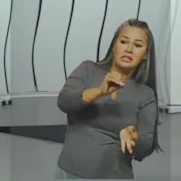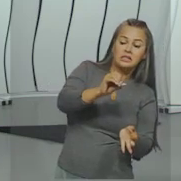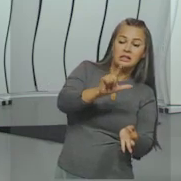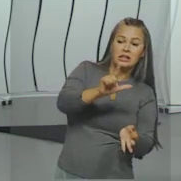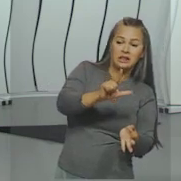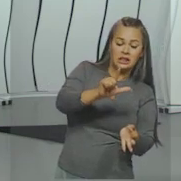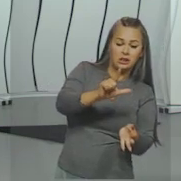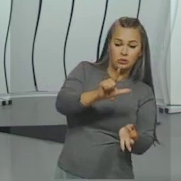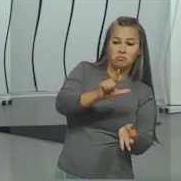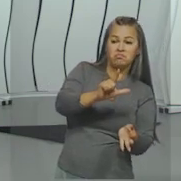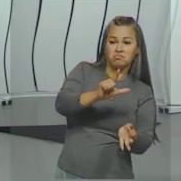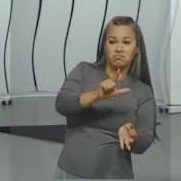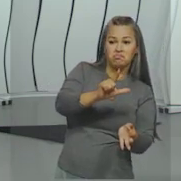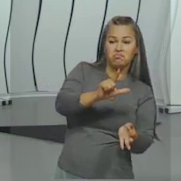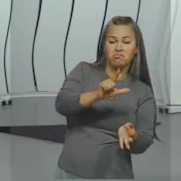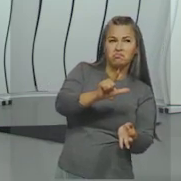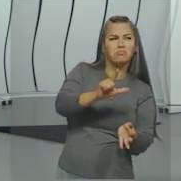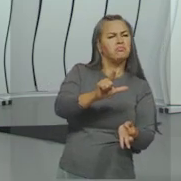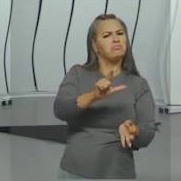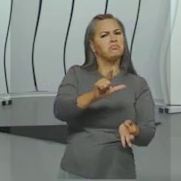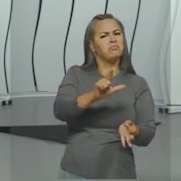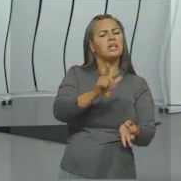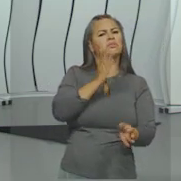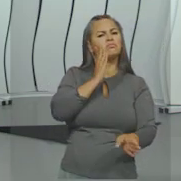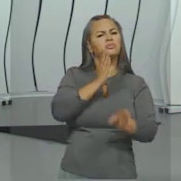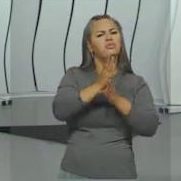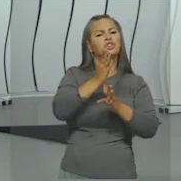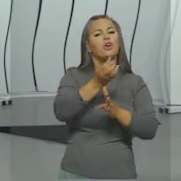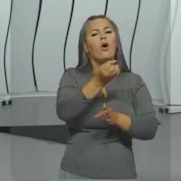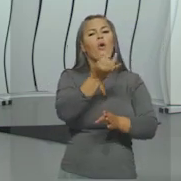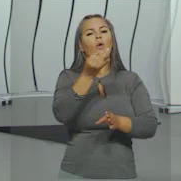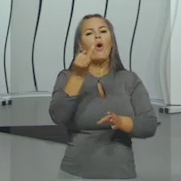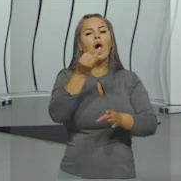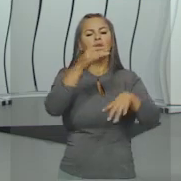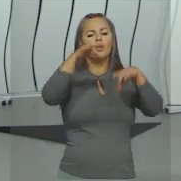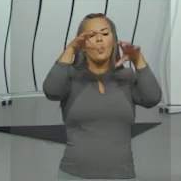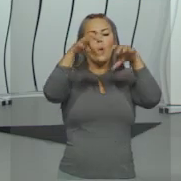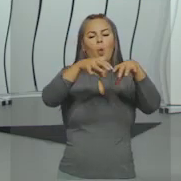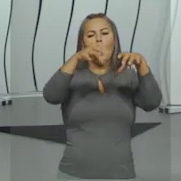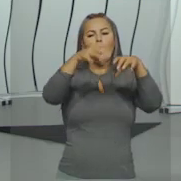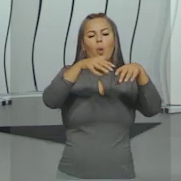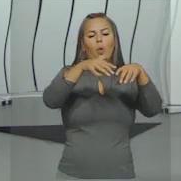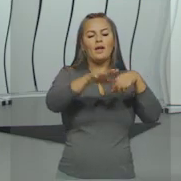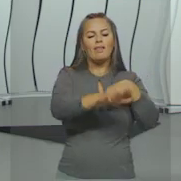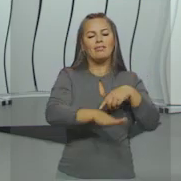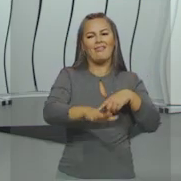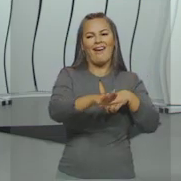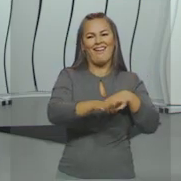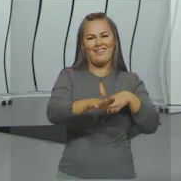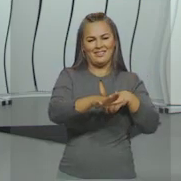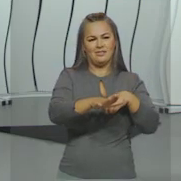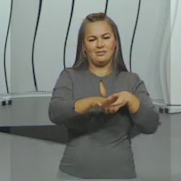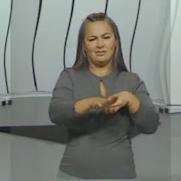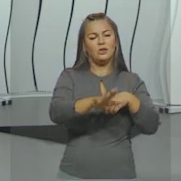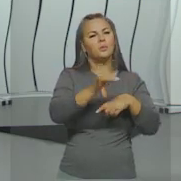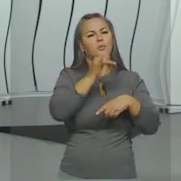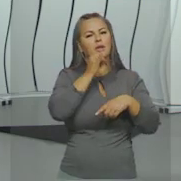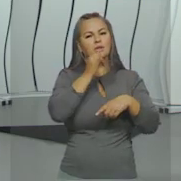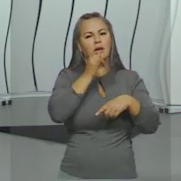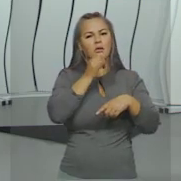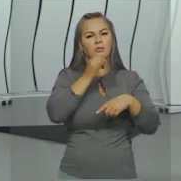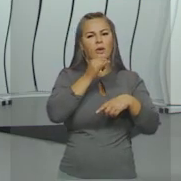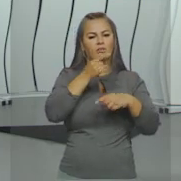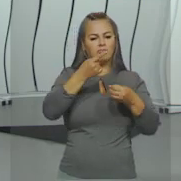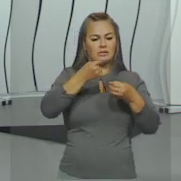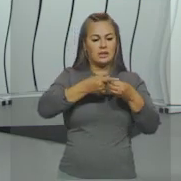1 metro quadrado. Então, 10 litros em 1 metro quadrado, então imagina nessa cidade toda que choveu.